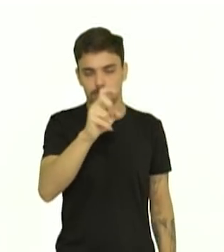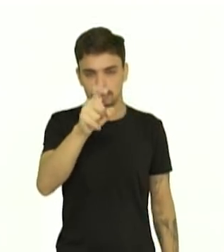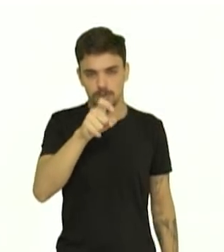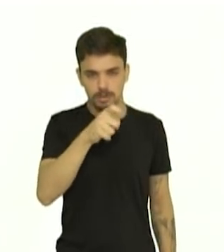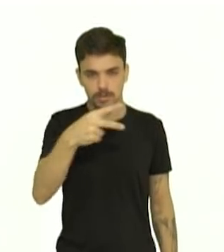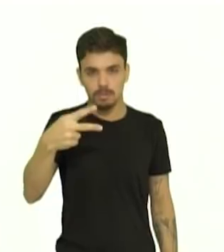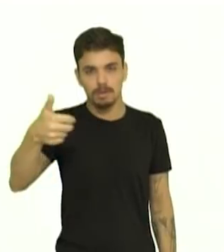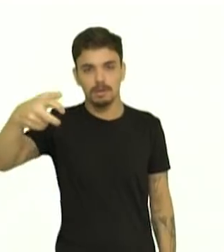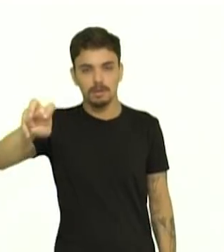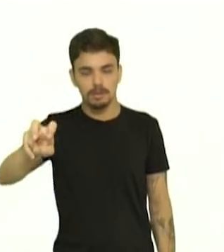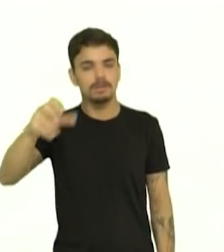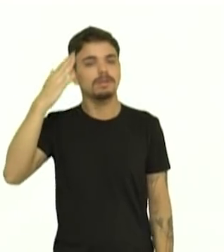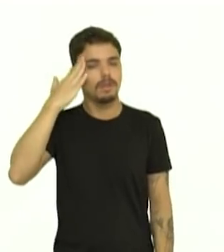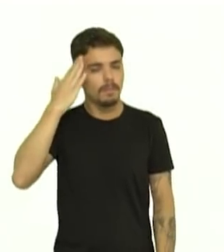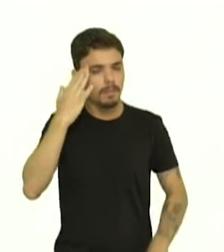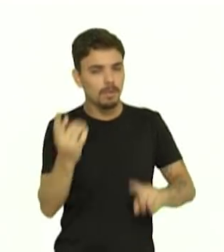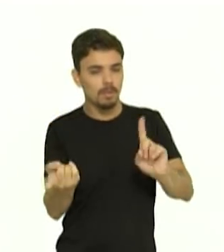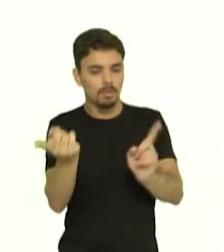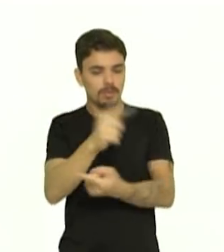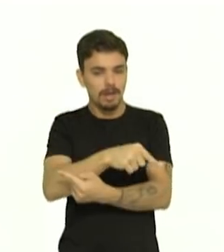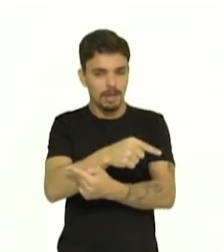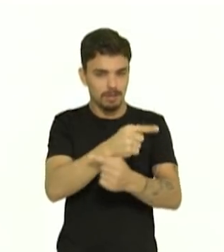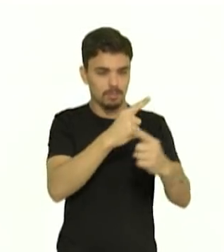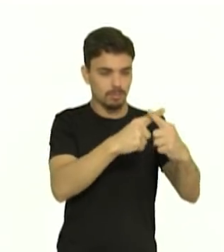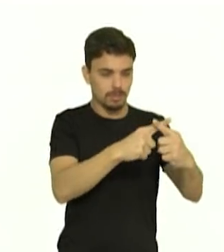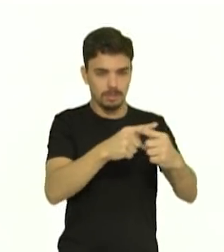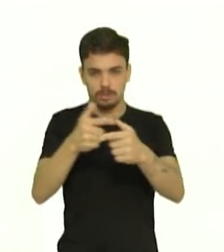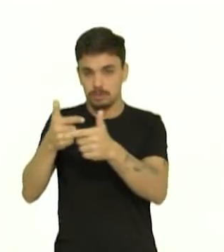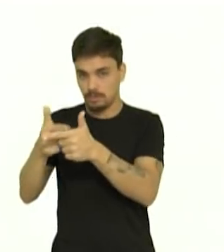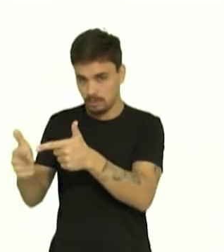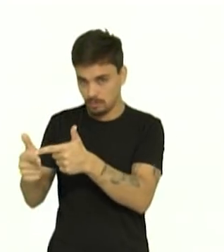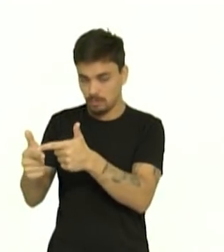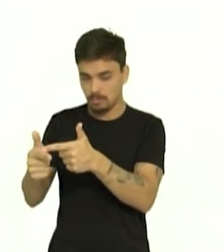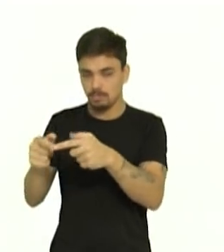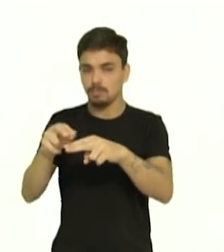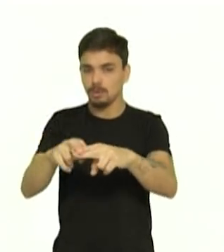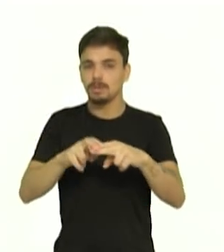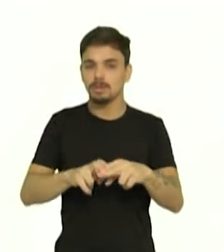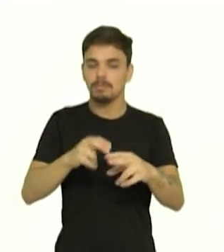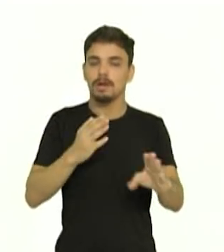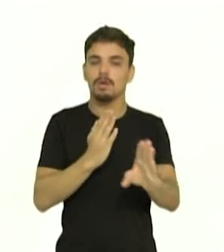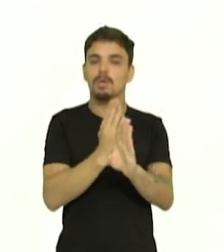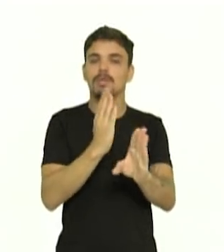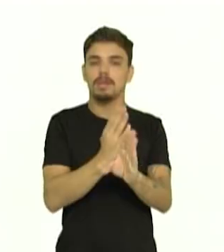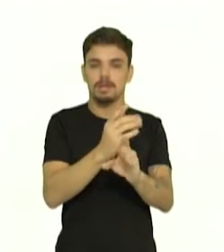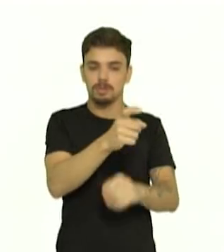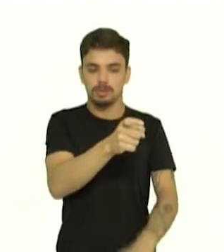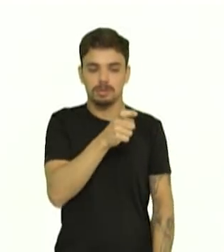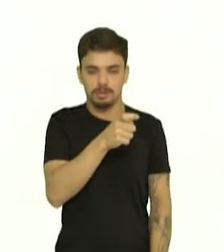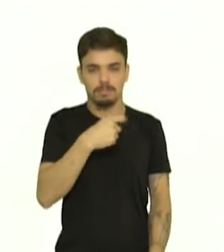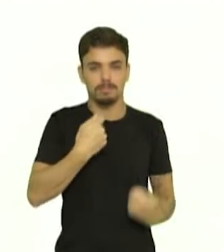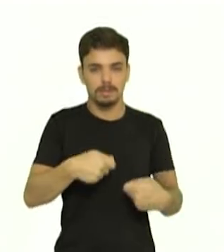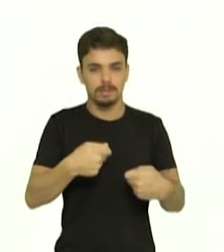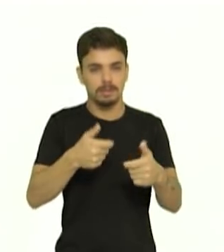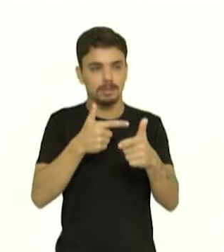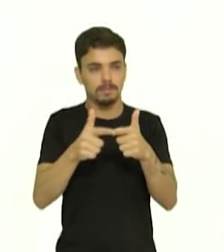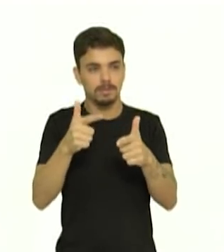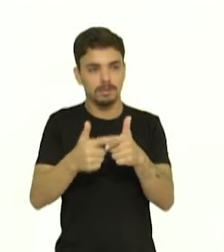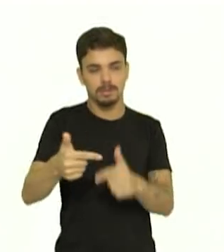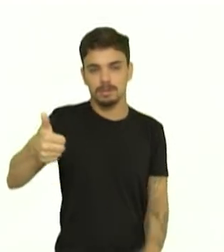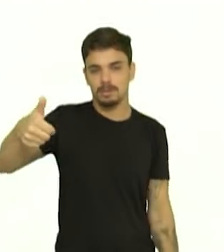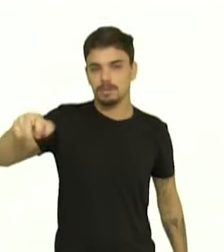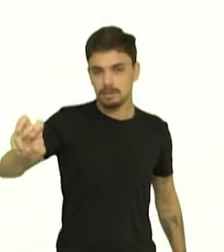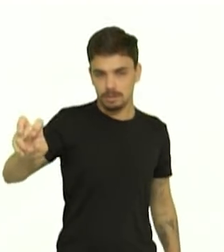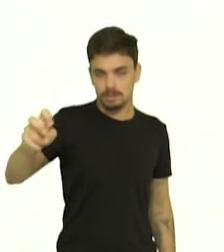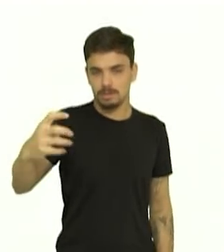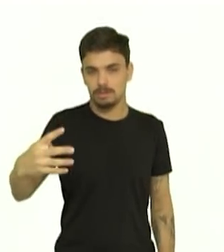da multiplicação é a divisão, portanto, para encontrar esse x, eu vou dividir o 15 por 4. Lá na tabuada